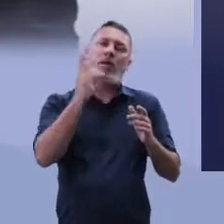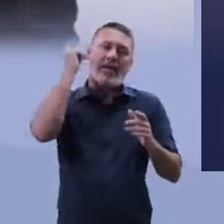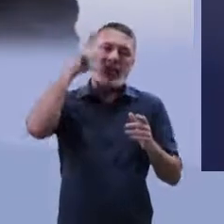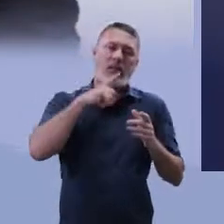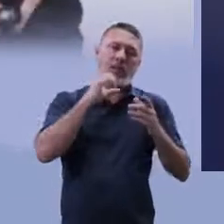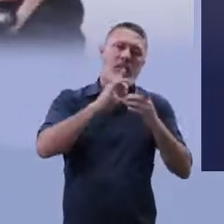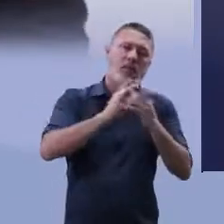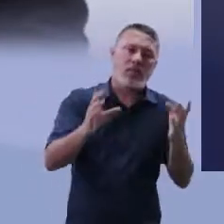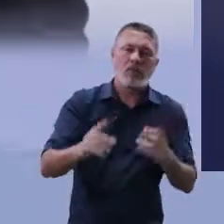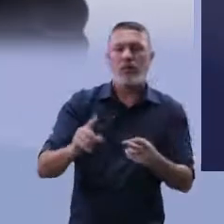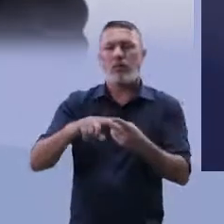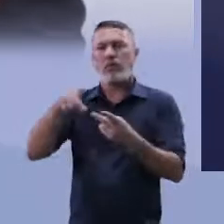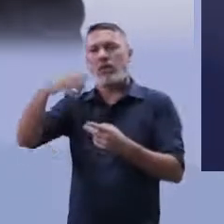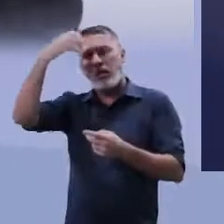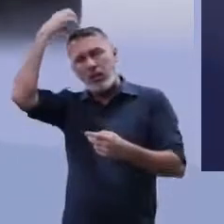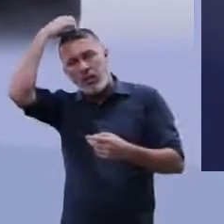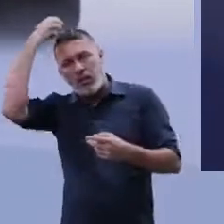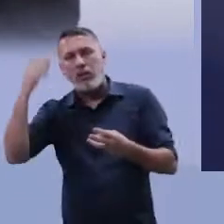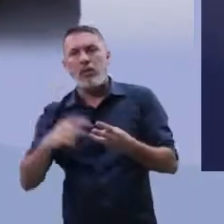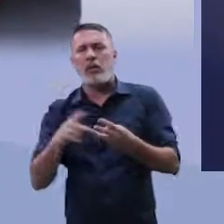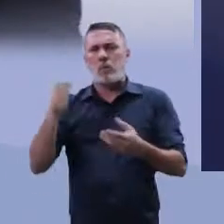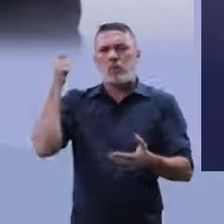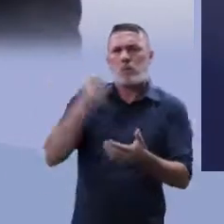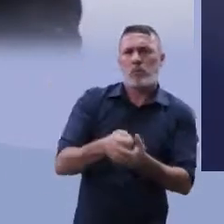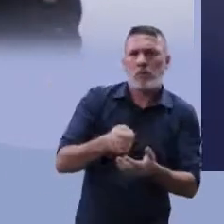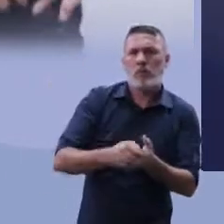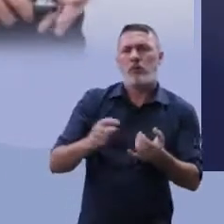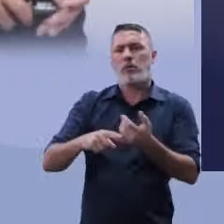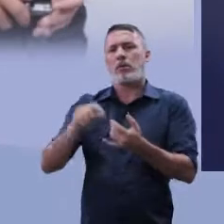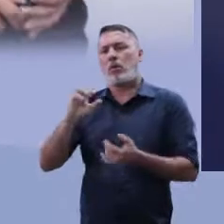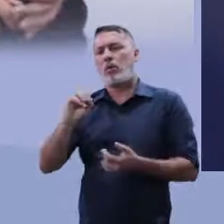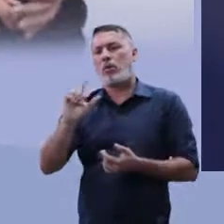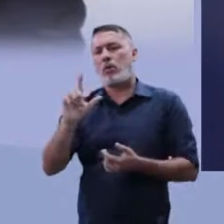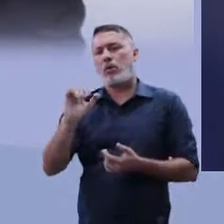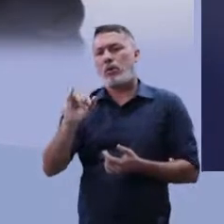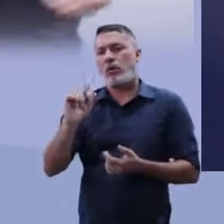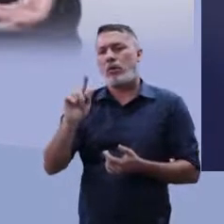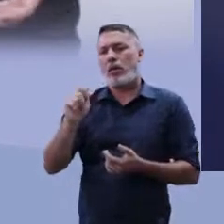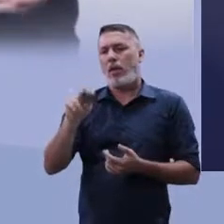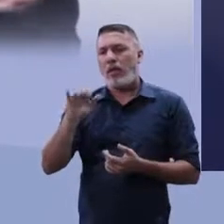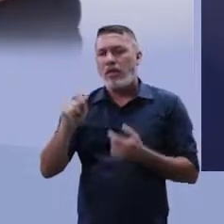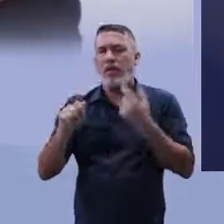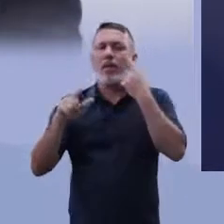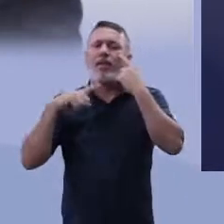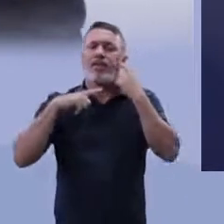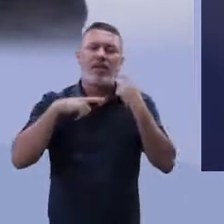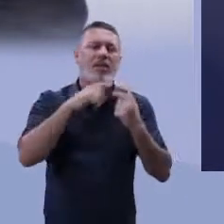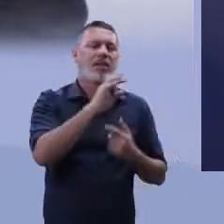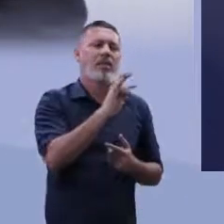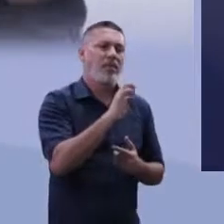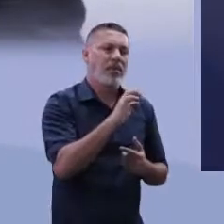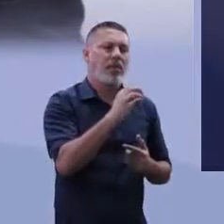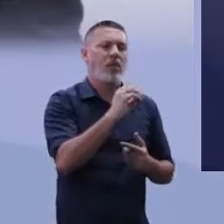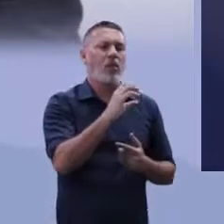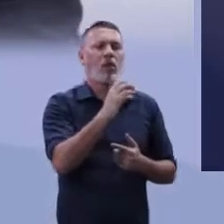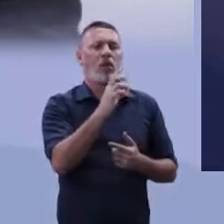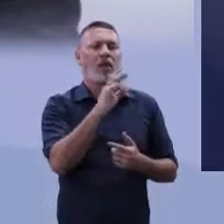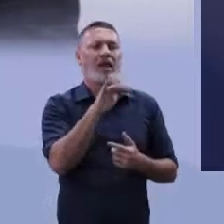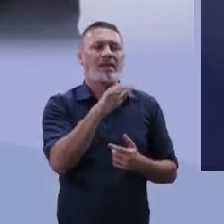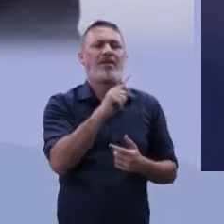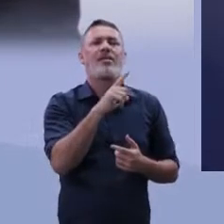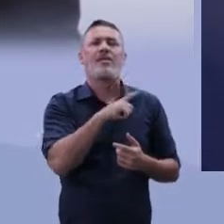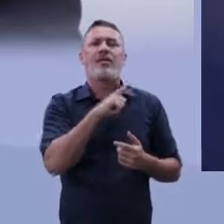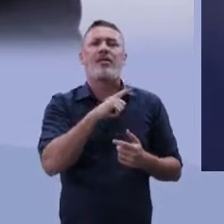a democracia, monarquia, oligarquia, tirania e você tem até teocracia. E cada uma dessas formas